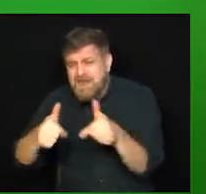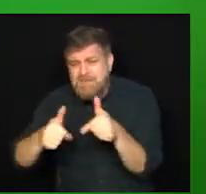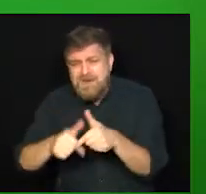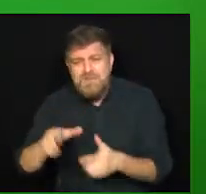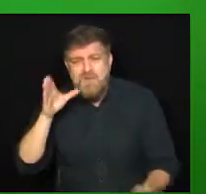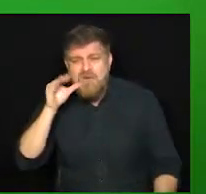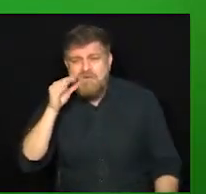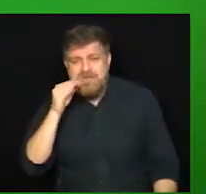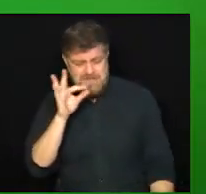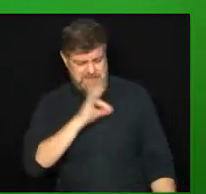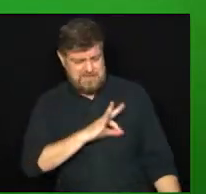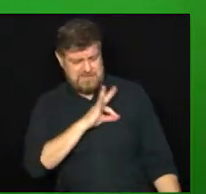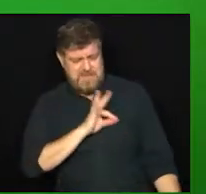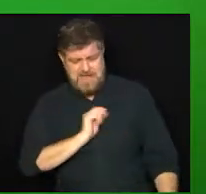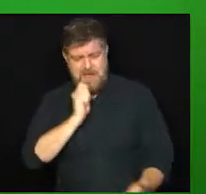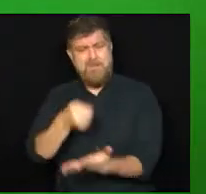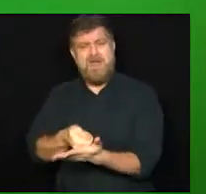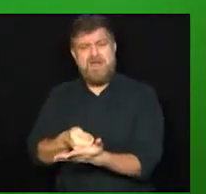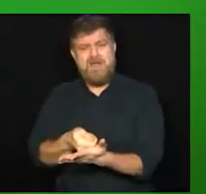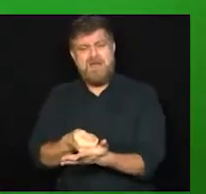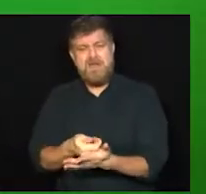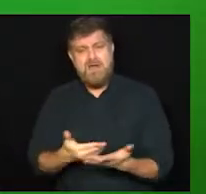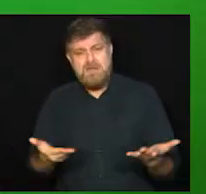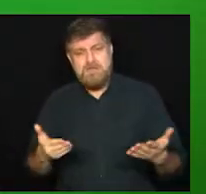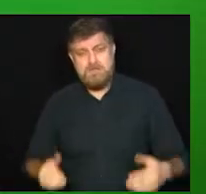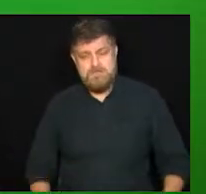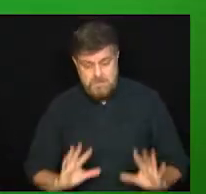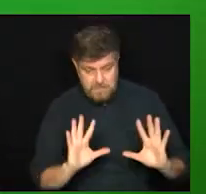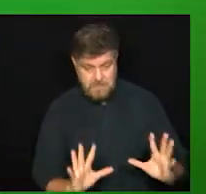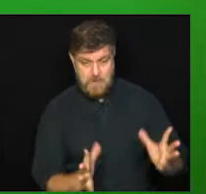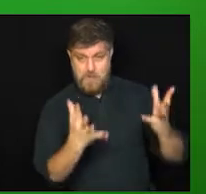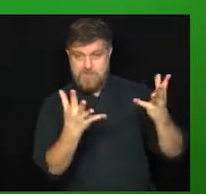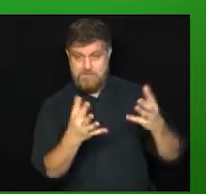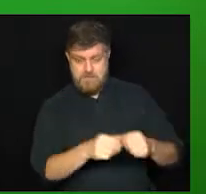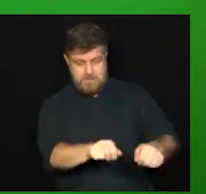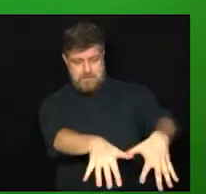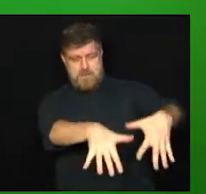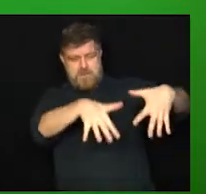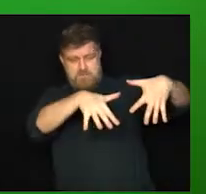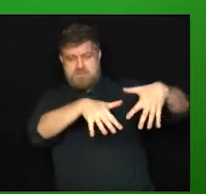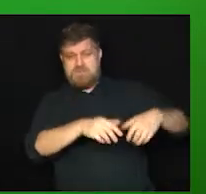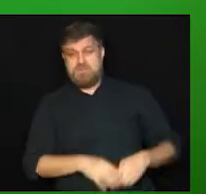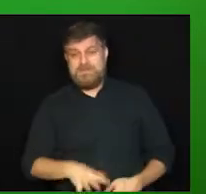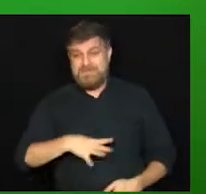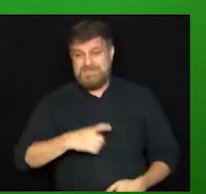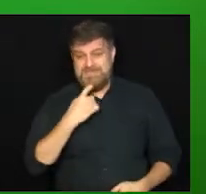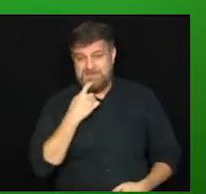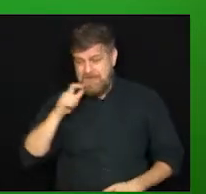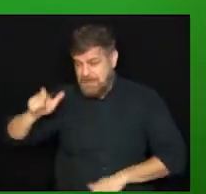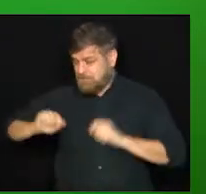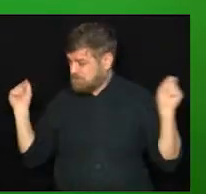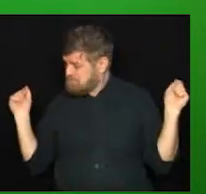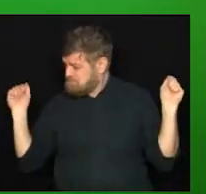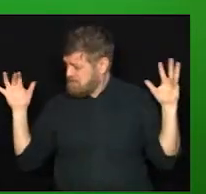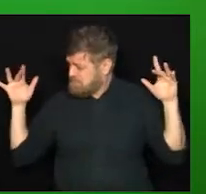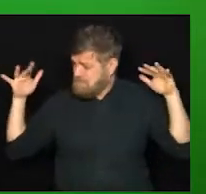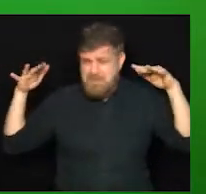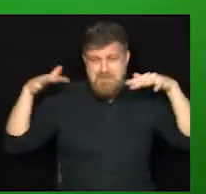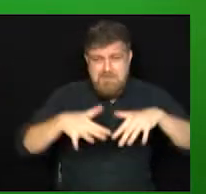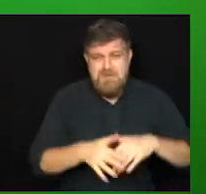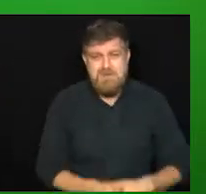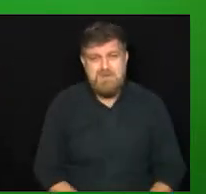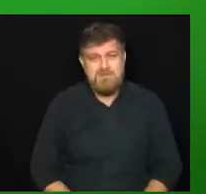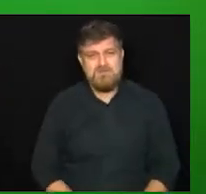um setor que o evento, quando você traz um evento para Campinas, nós estamos falando de um evento que se